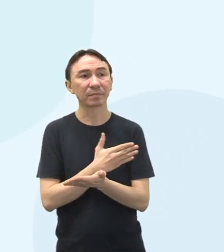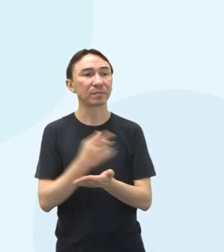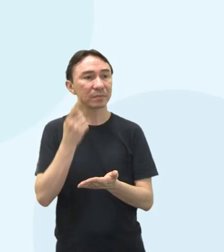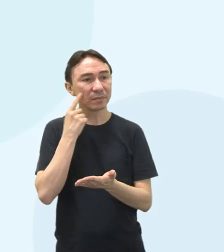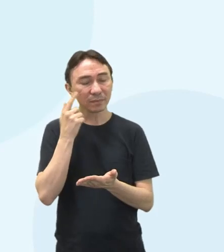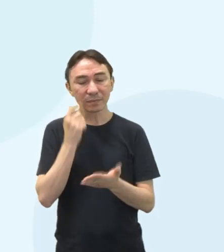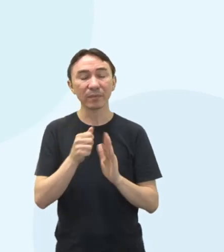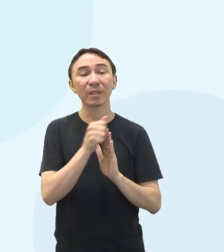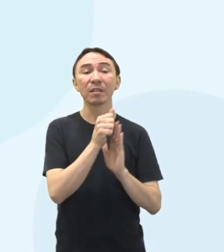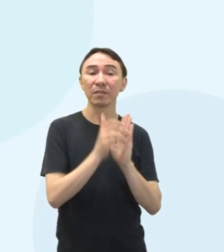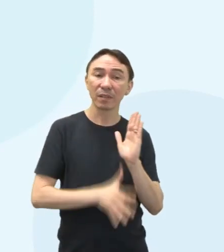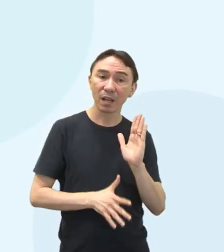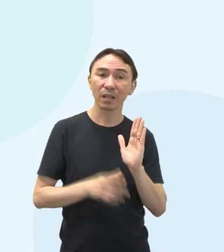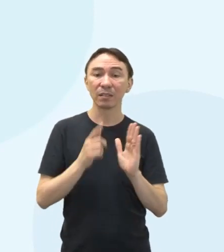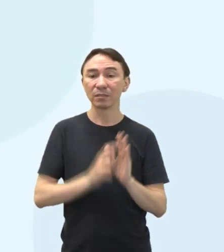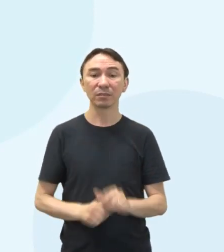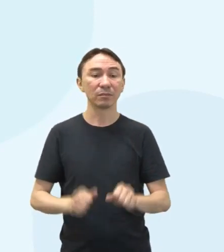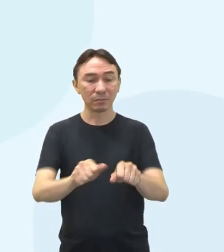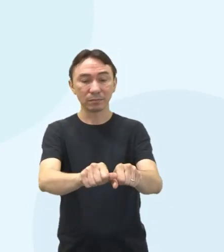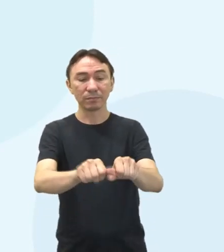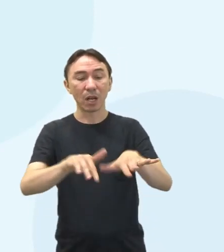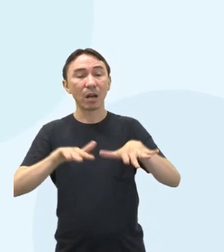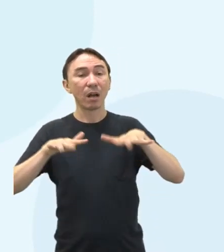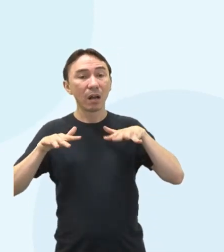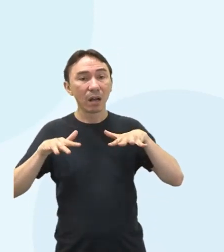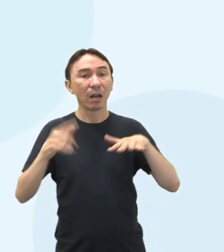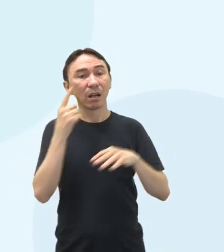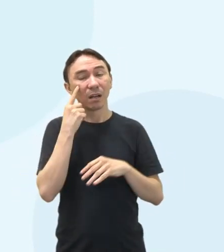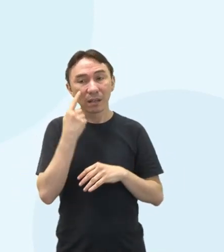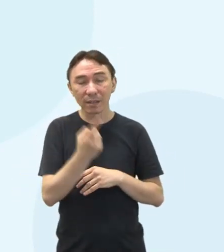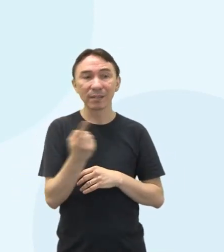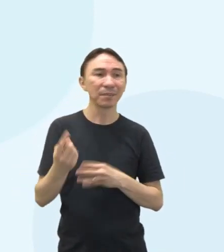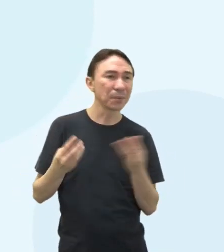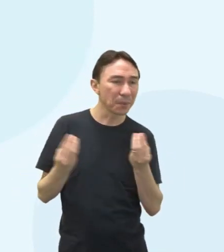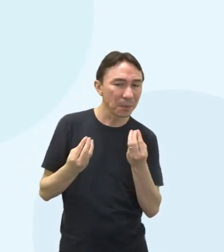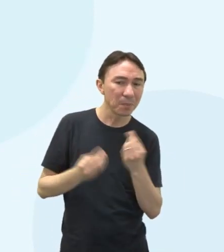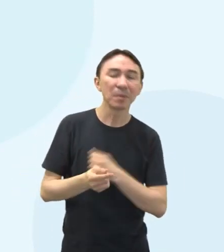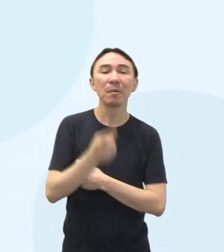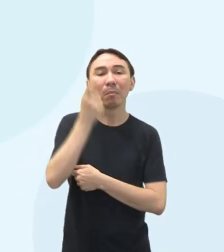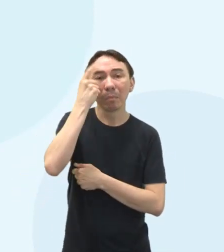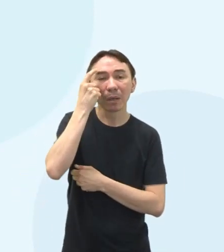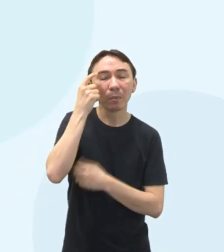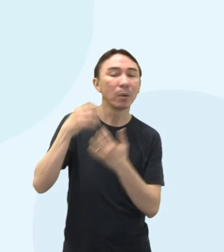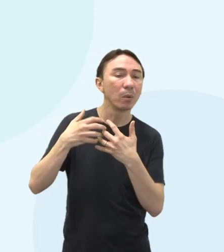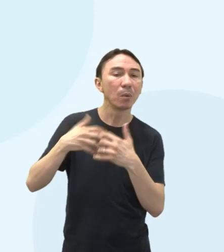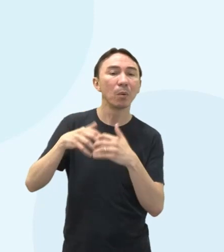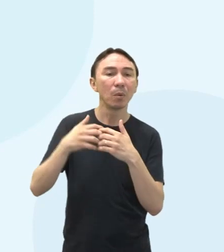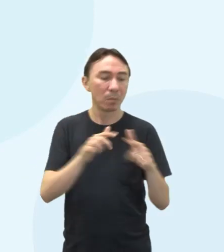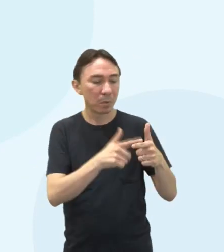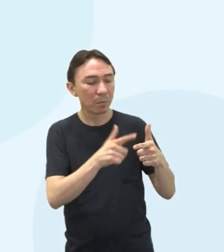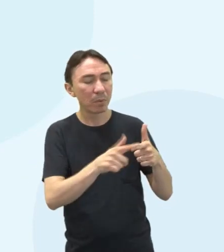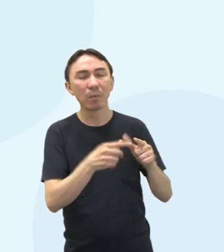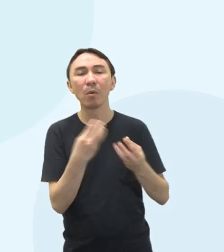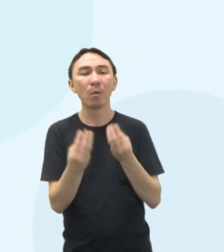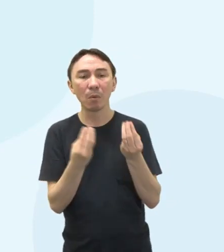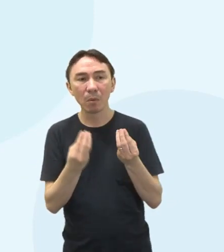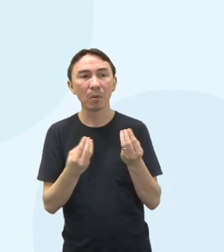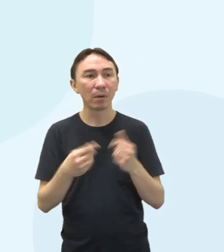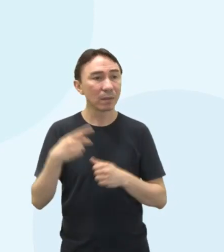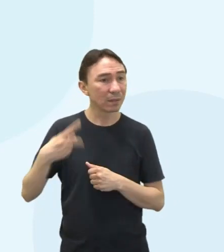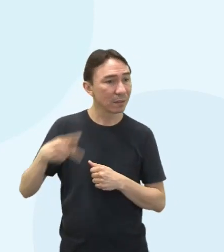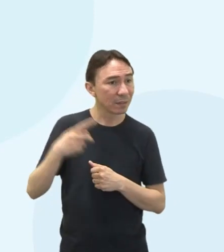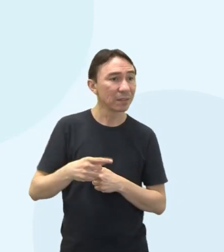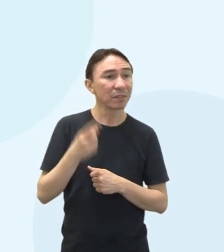confirmar Como os alunos pensam refletem sobre a resolução de problemas né tematizando o caminho percorrido